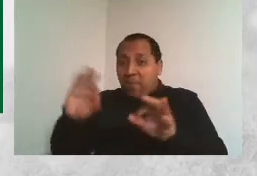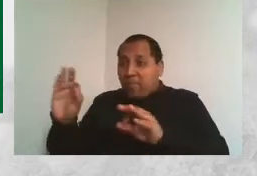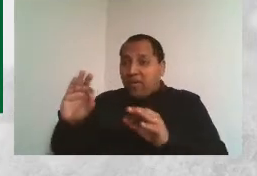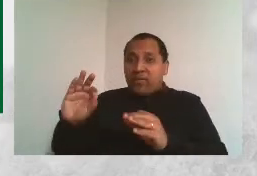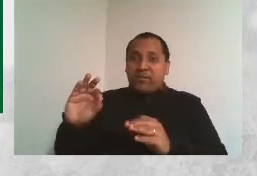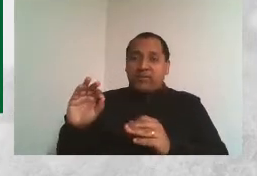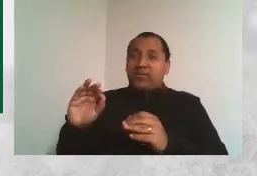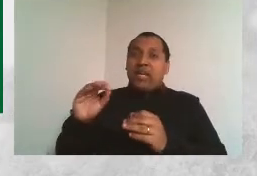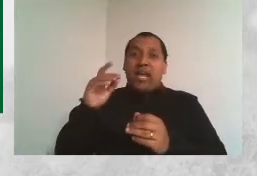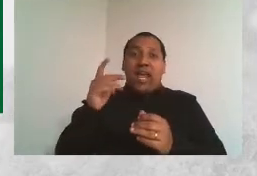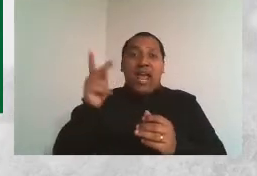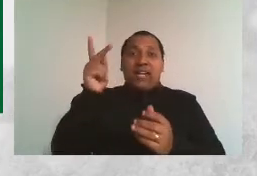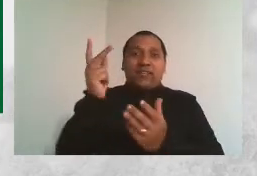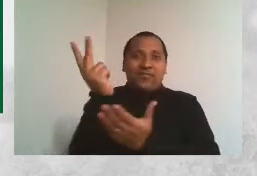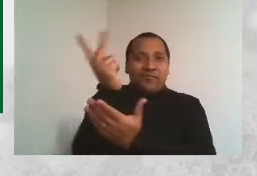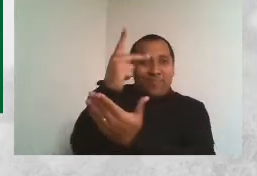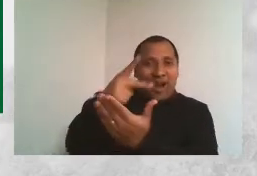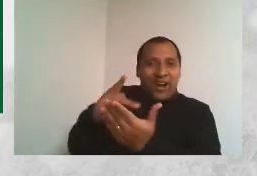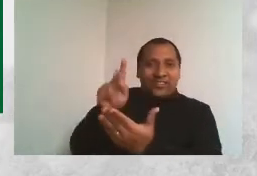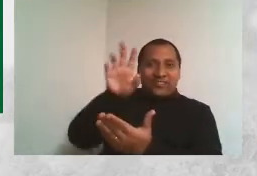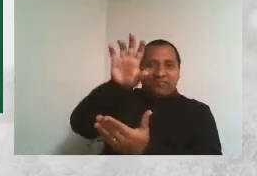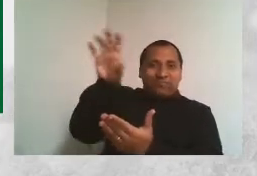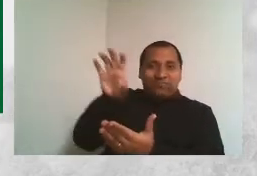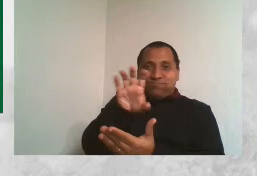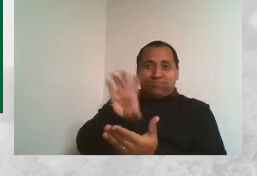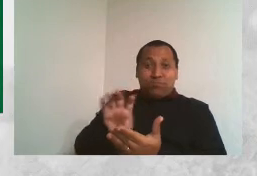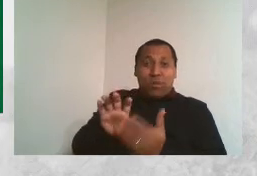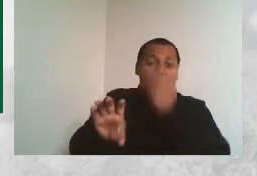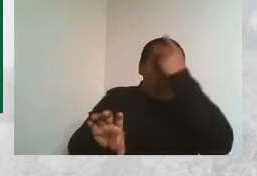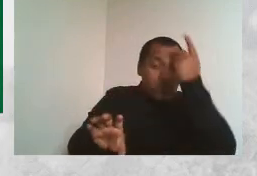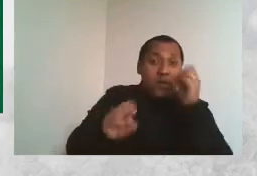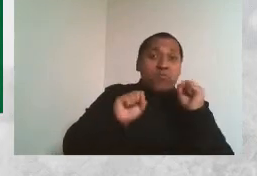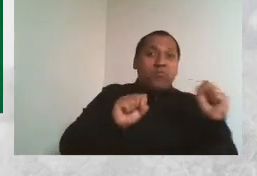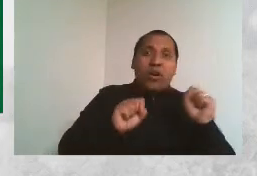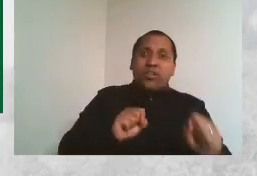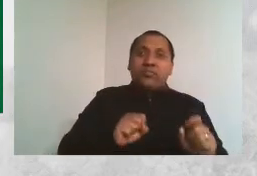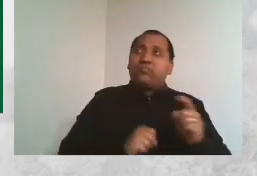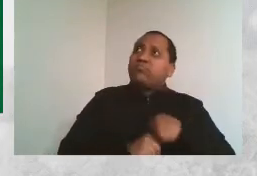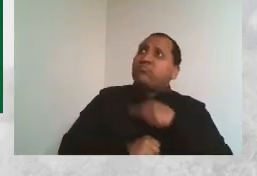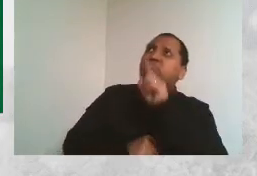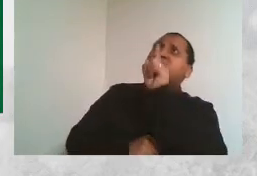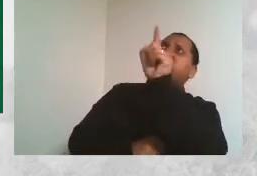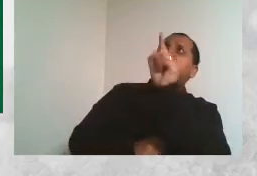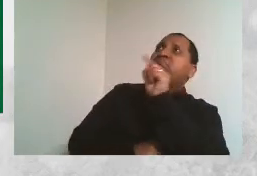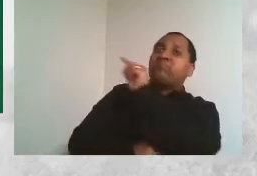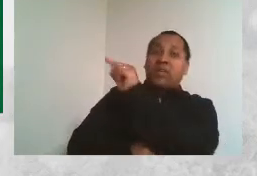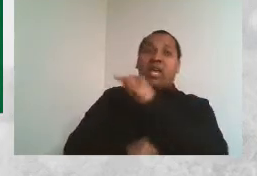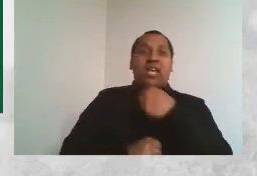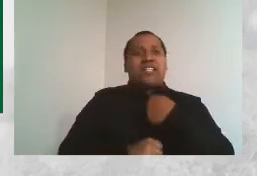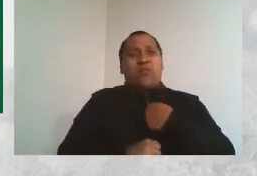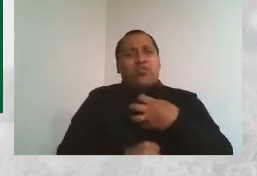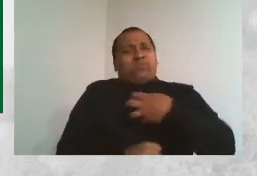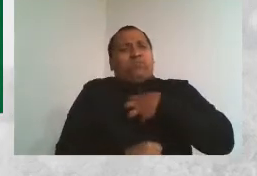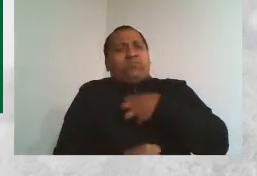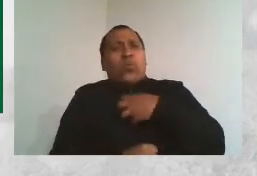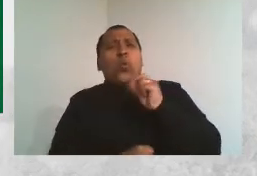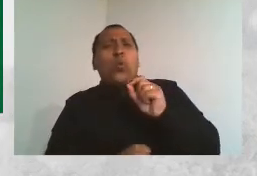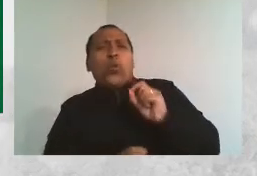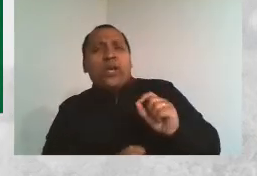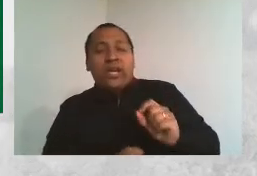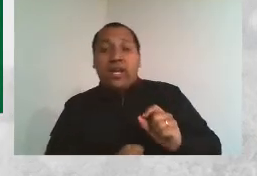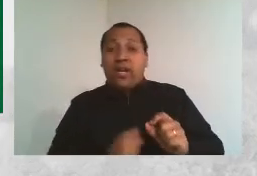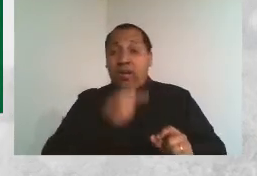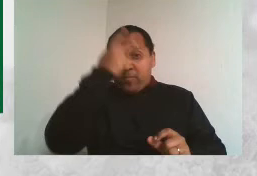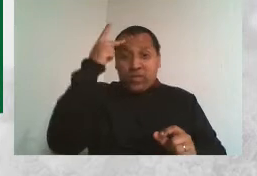através de imagens, onde as pessoas poderiam apontar ou os seus sintomas, ou o número de pessoas com quem